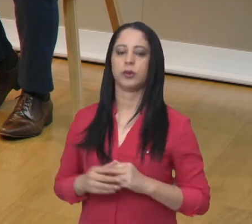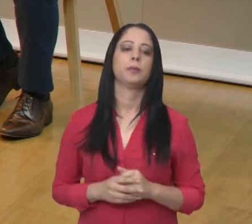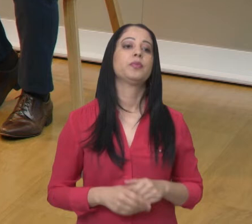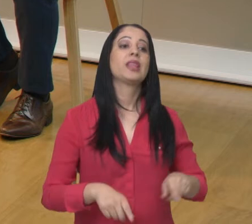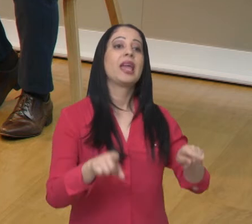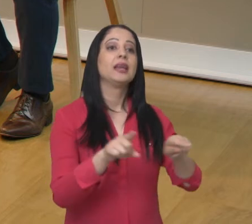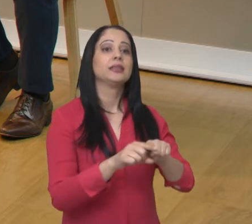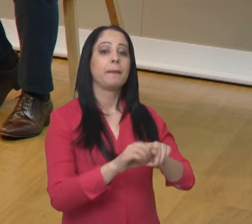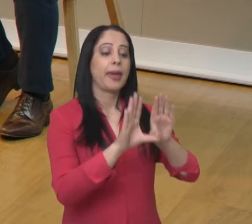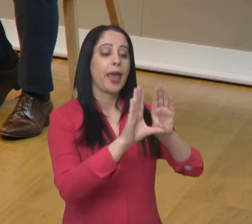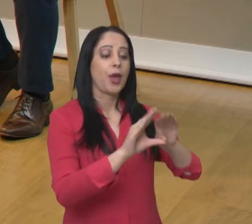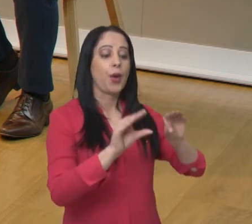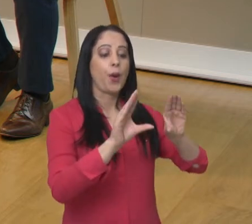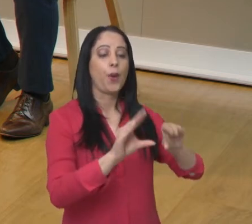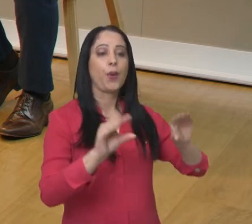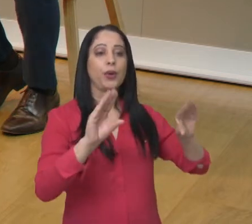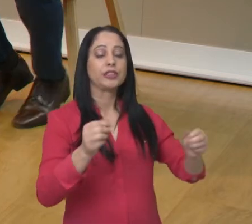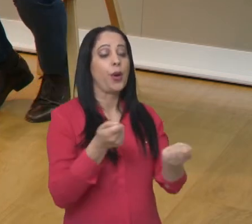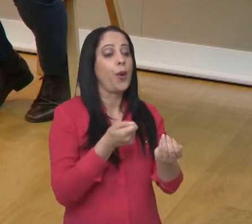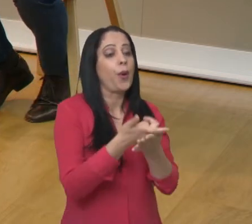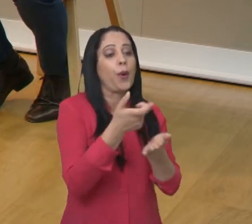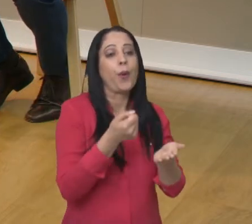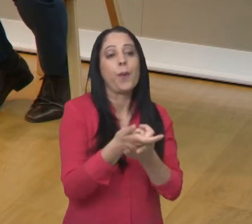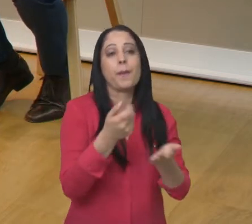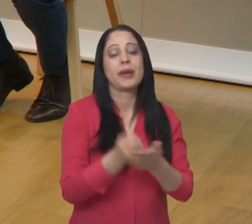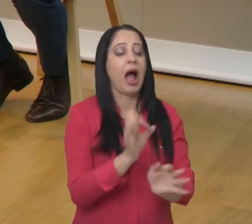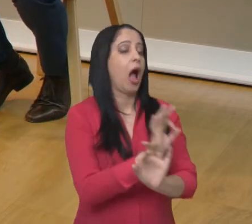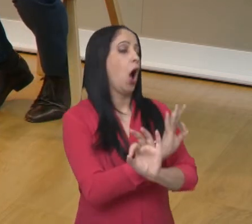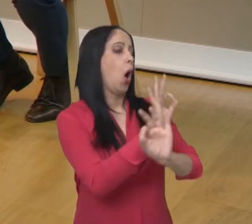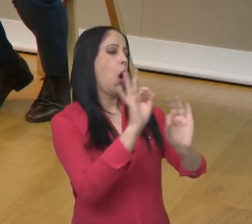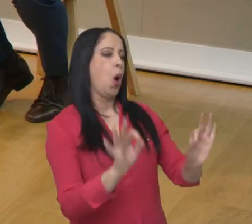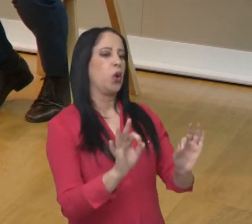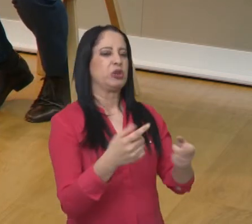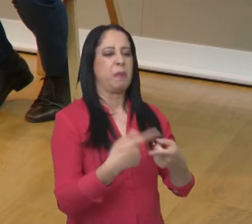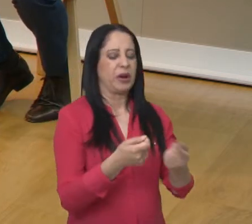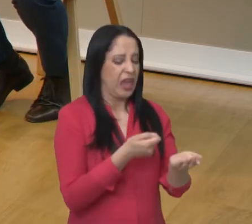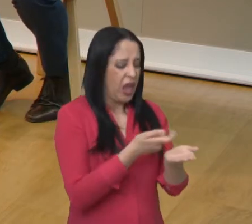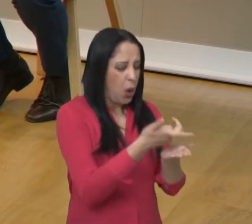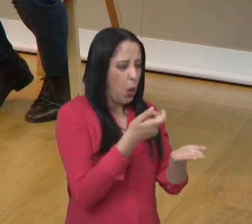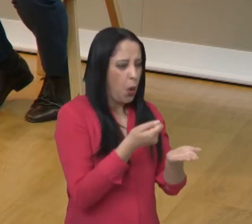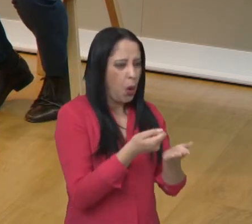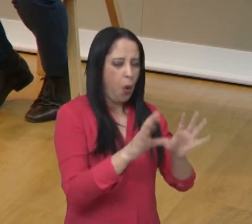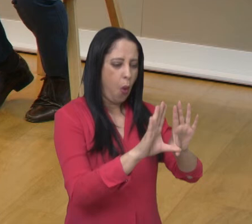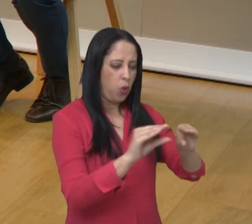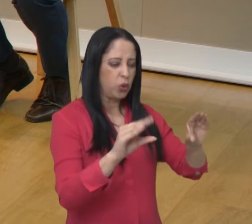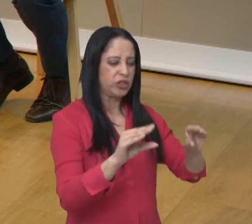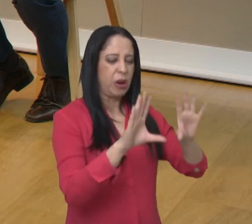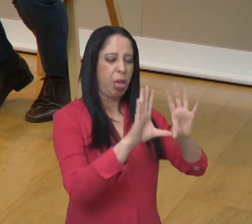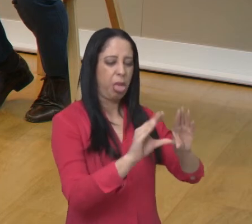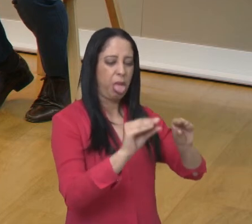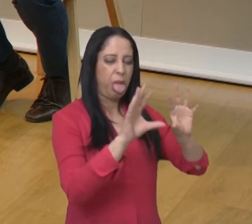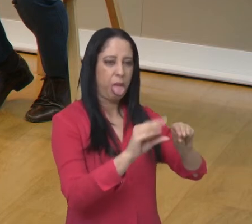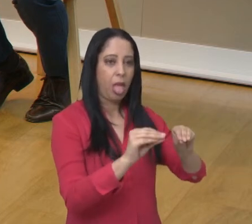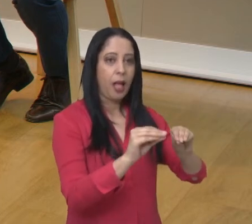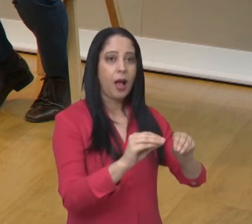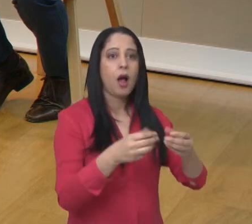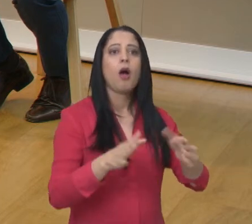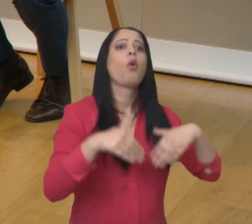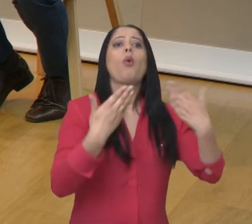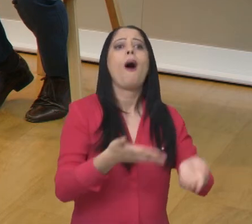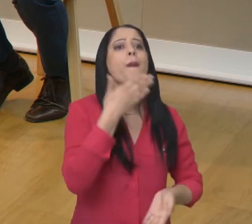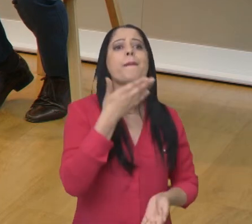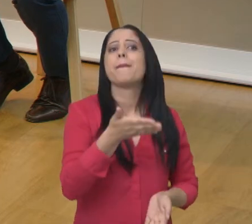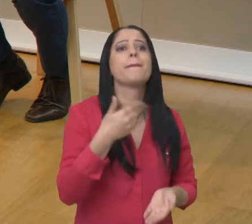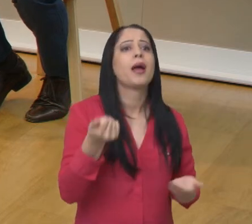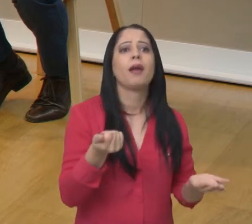do colchão? Eu quero comprar um colchão, esse daqui é ótimo para minha coluna, muito mole, sei lá, mais macio, mais firme. Qual que